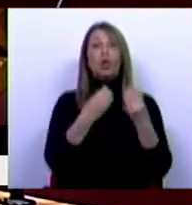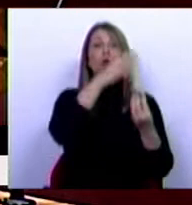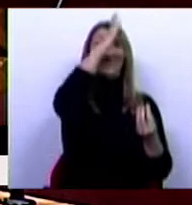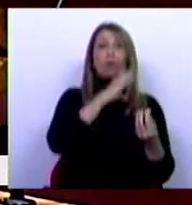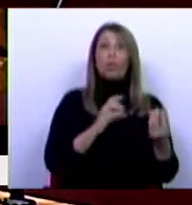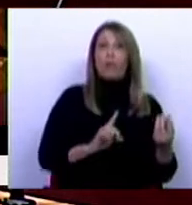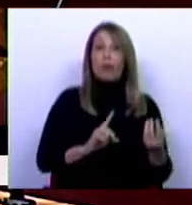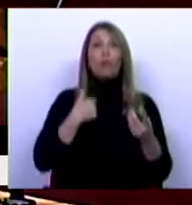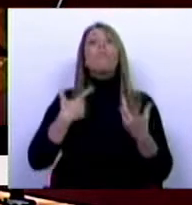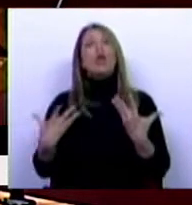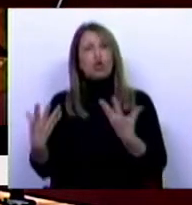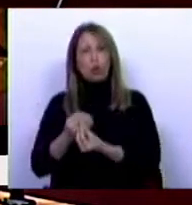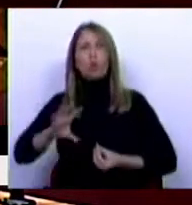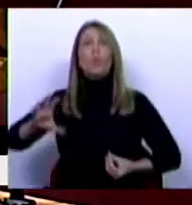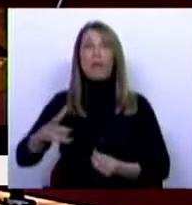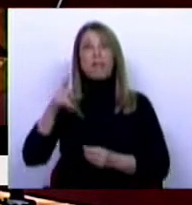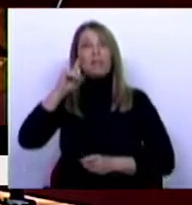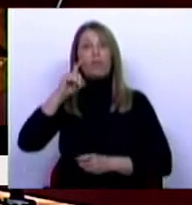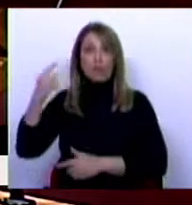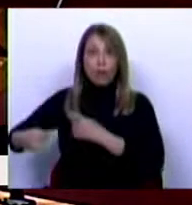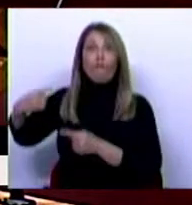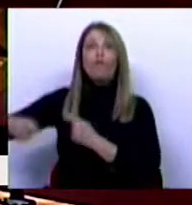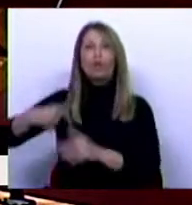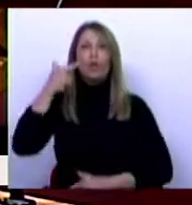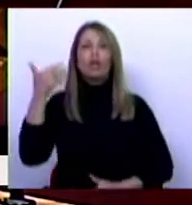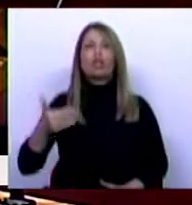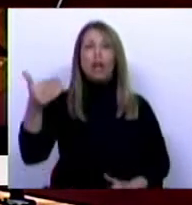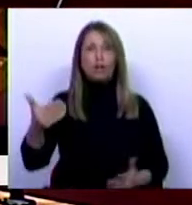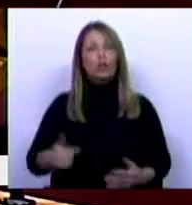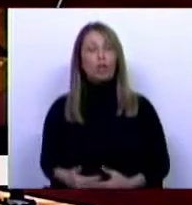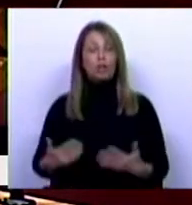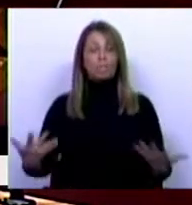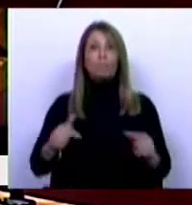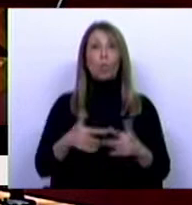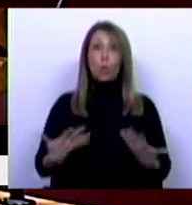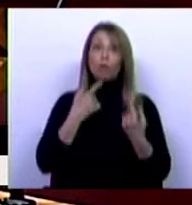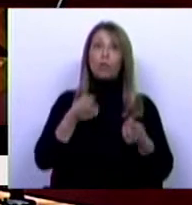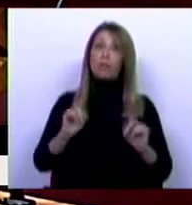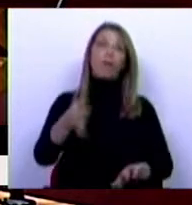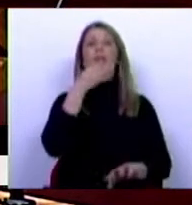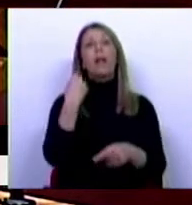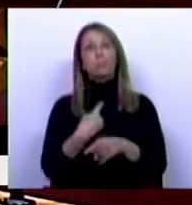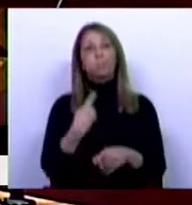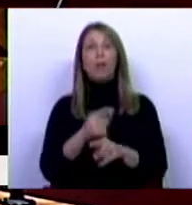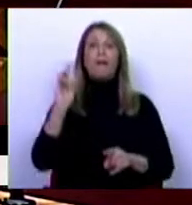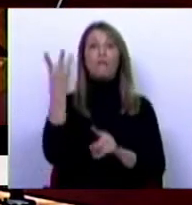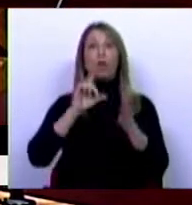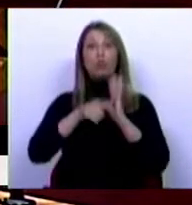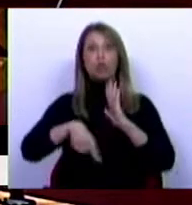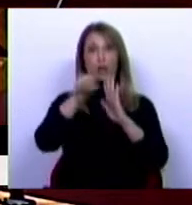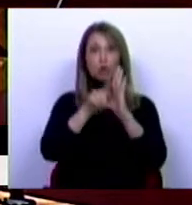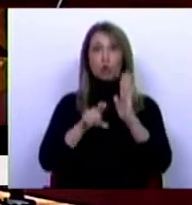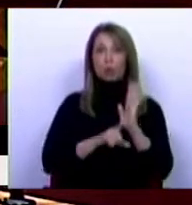das futuras gerações. Esta tarde voltamos a falar deles. Três projetos de resolução e uma petição estão a debate num tema